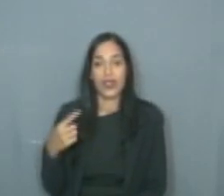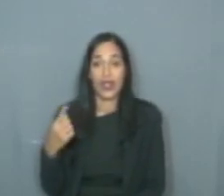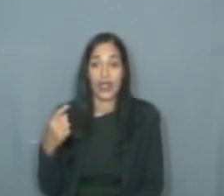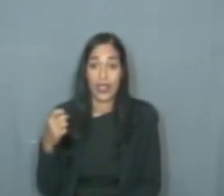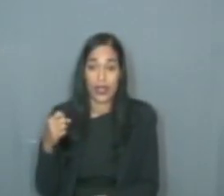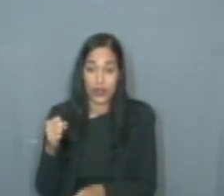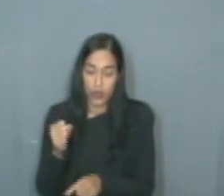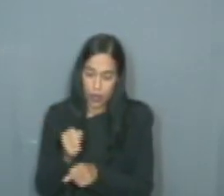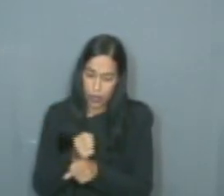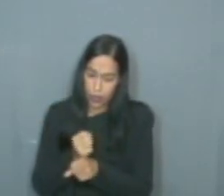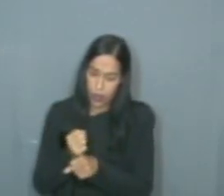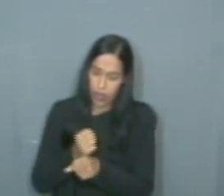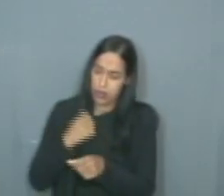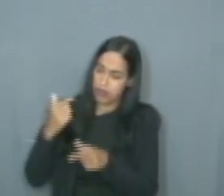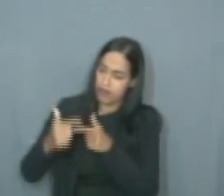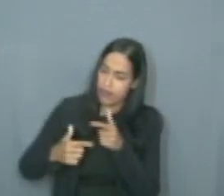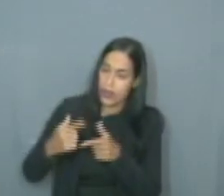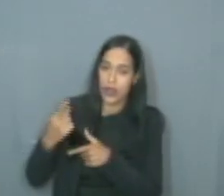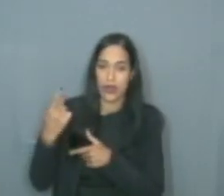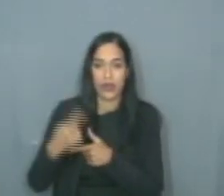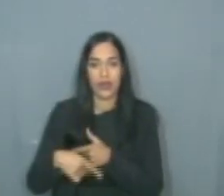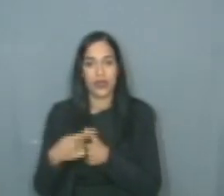anos de atuação no Recife.